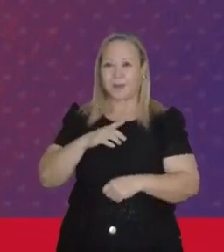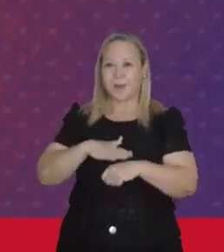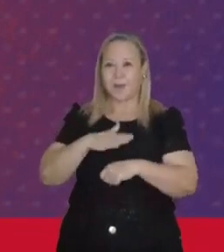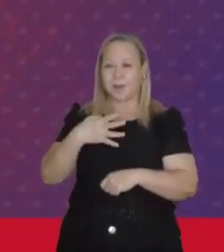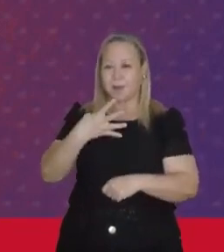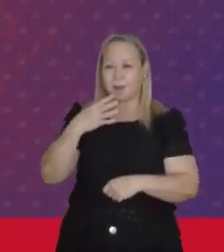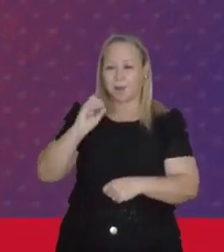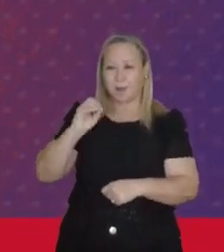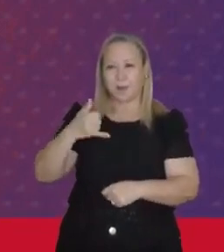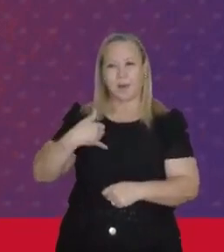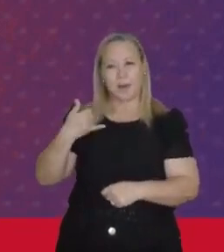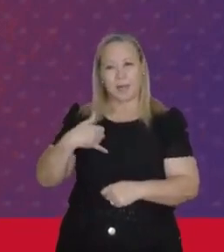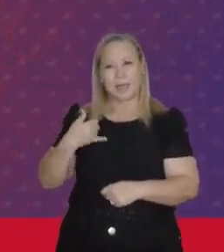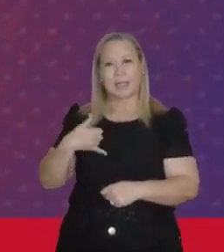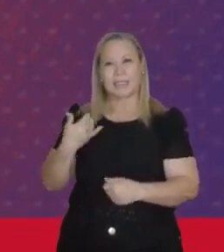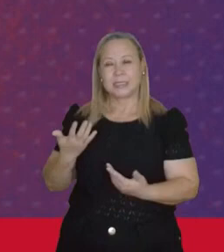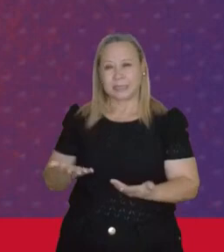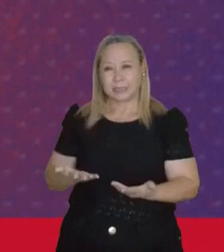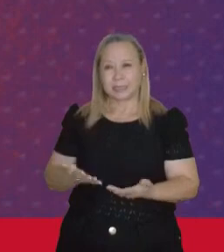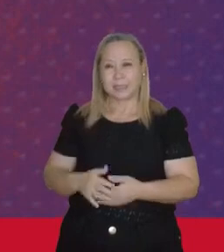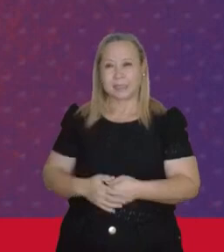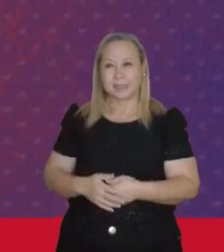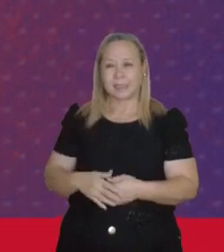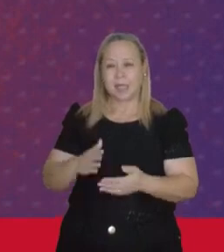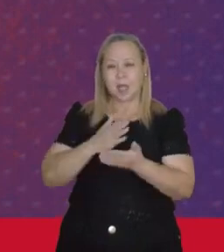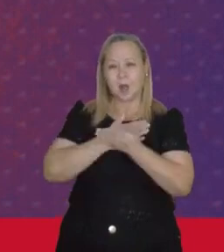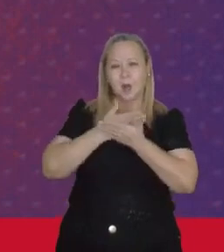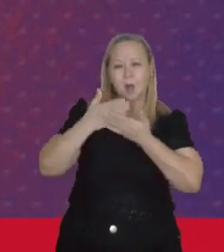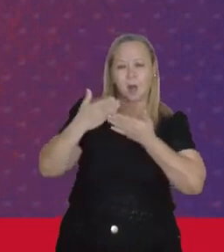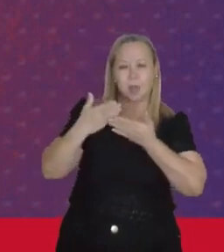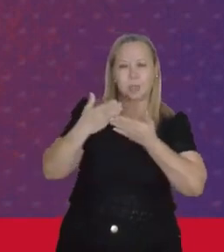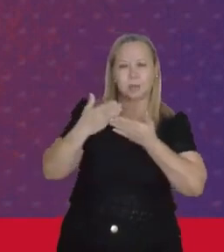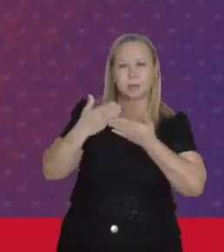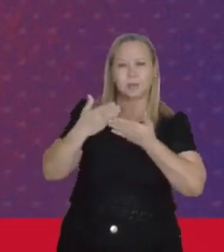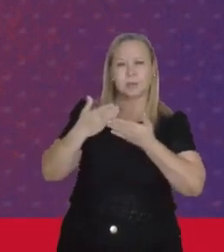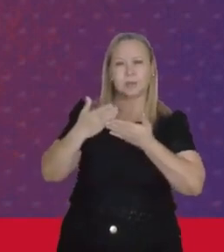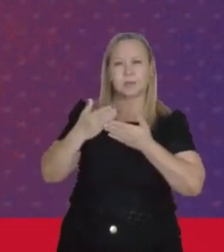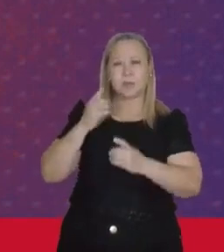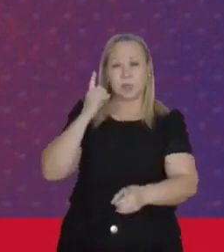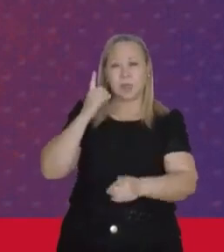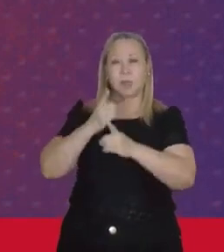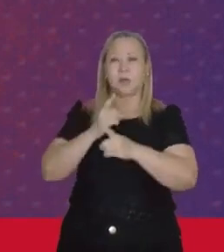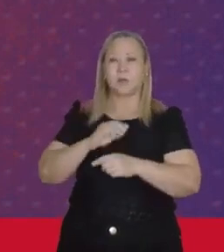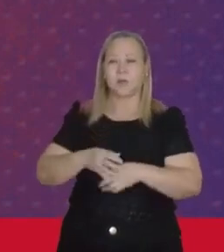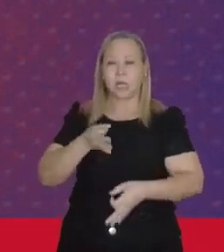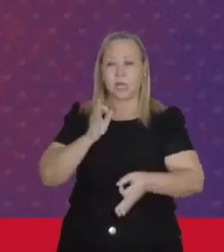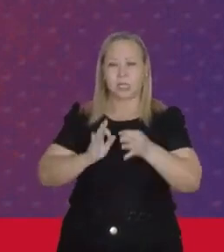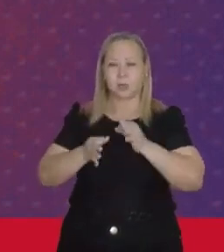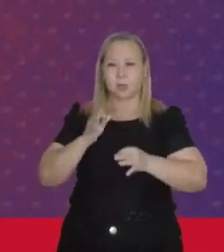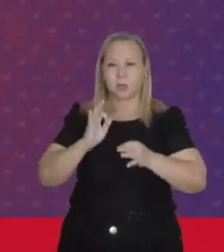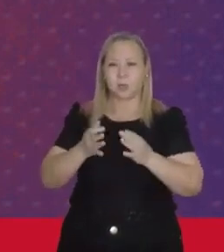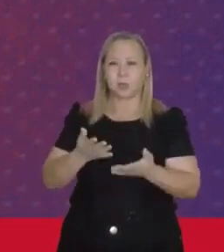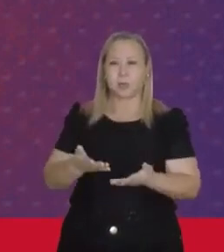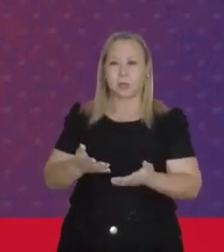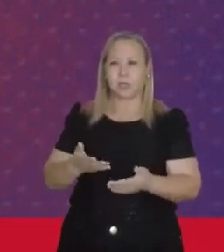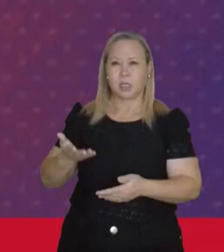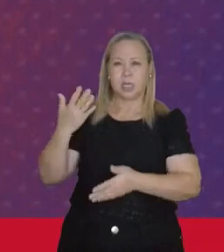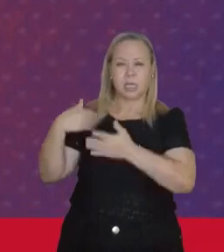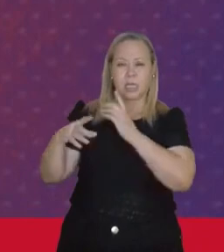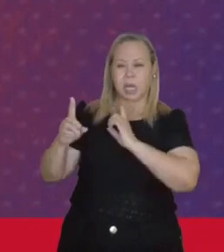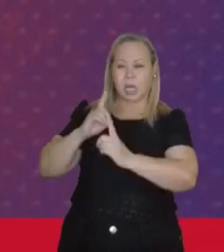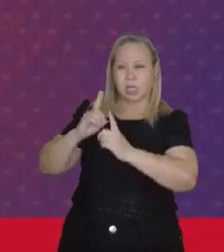tá? Posso dizer que quando eu comecei a descobrir como é que eram as injustiças, como é que era a dinâmica